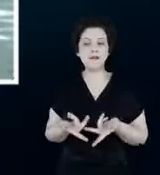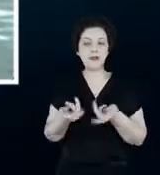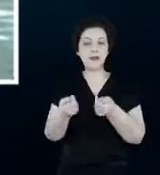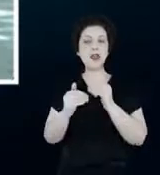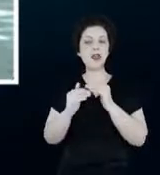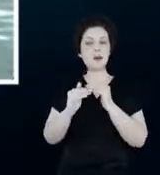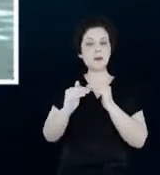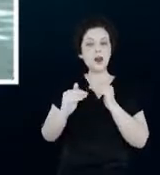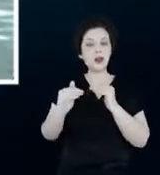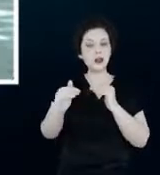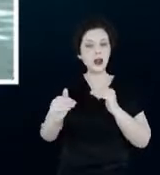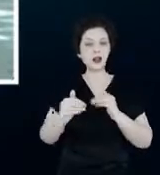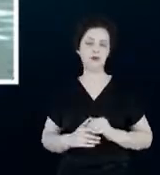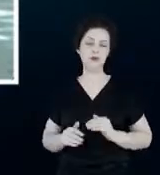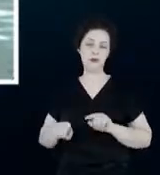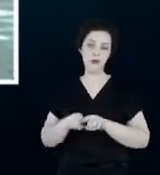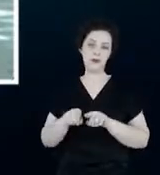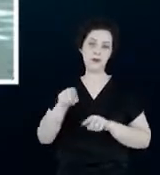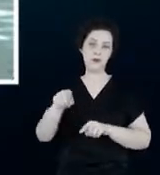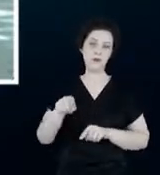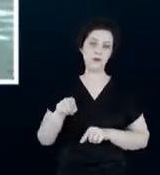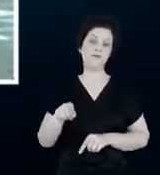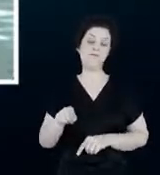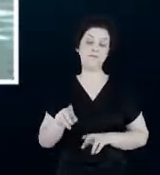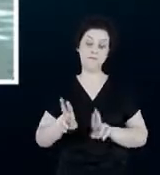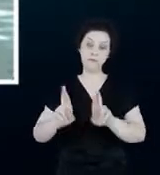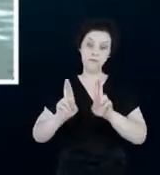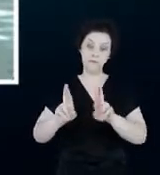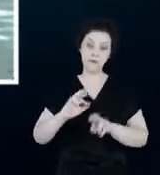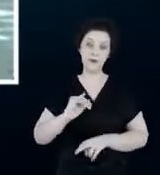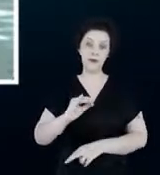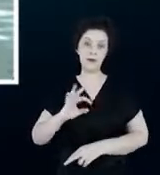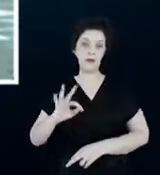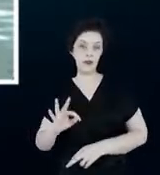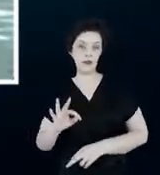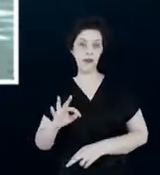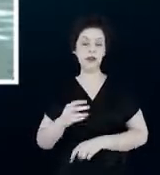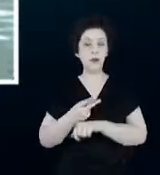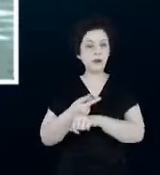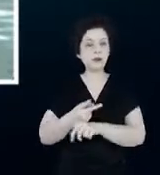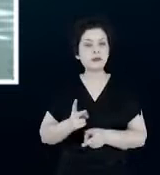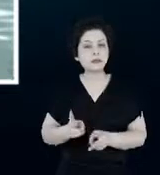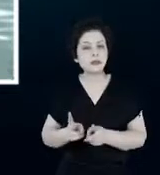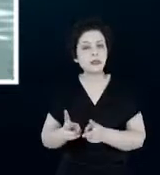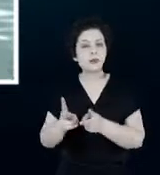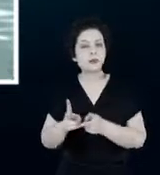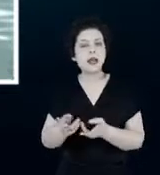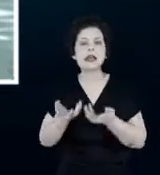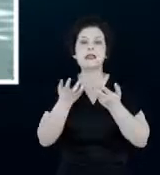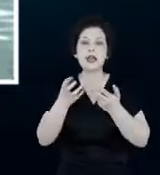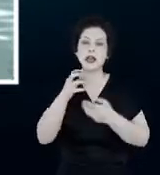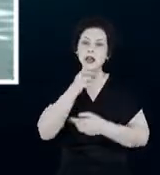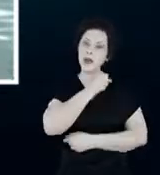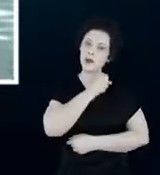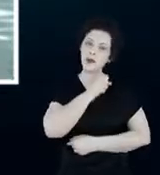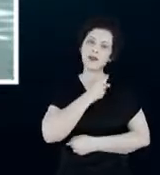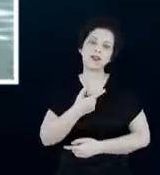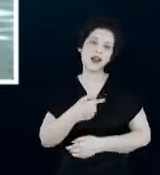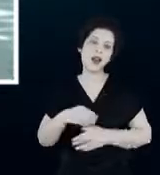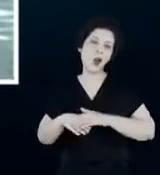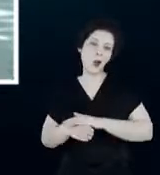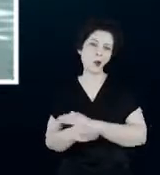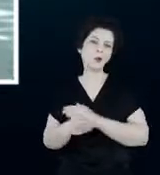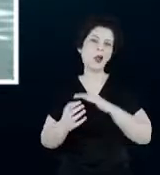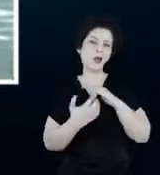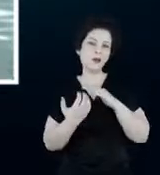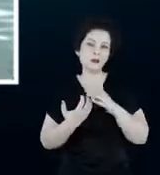etc. Então, esse é algo que os ICTs buscam sempre, né? Nós estamos acostumados a